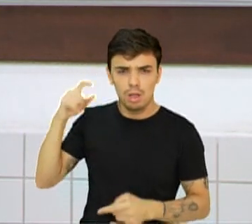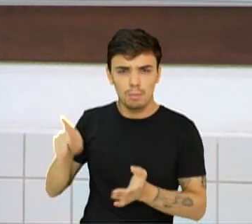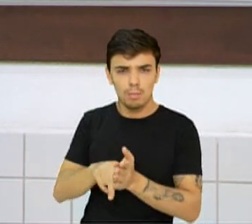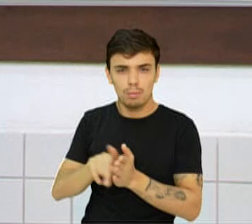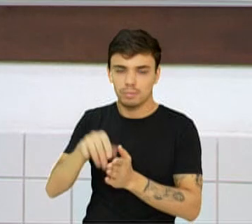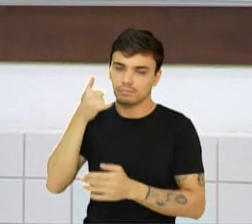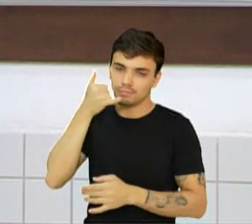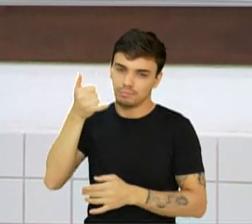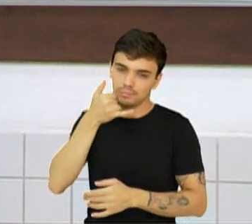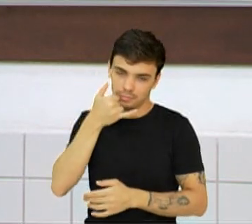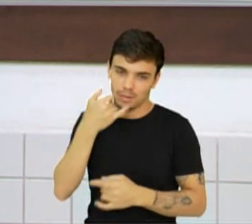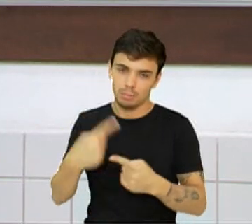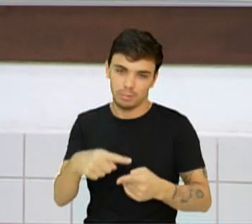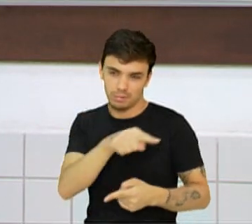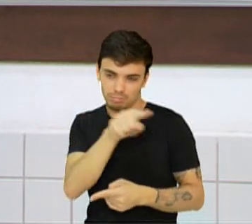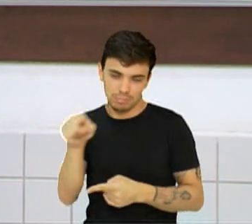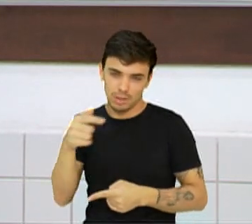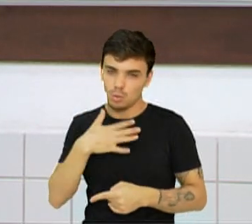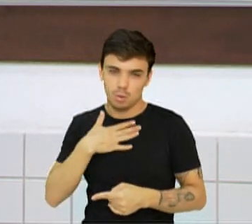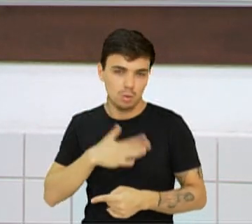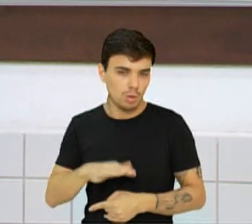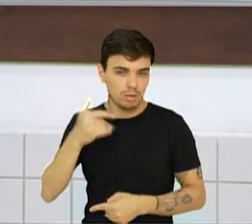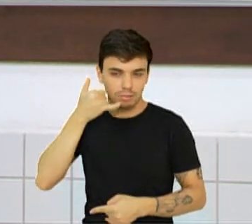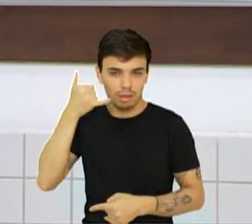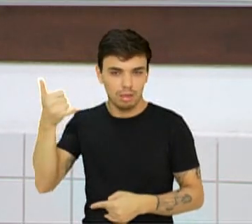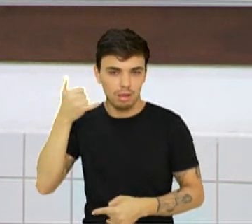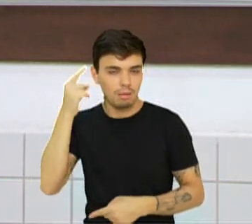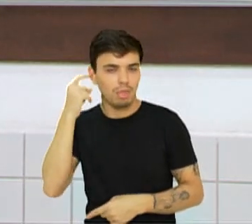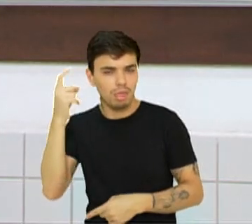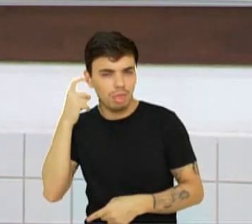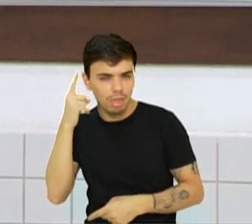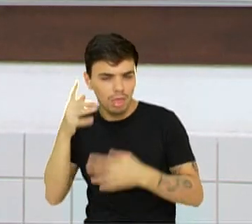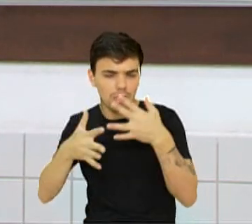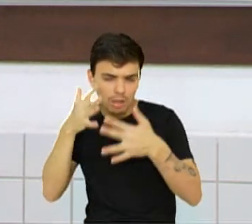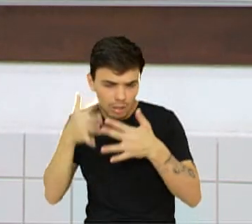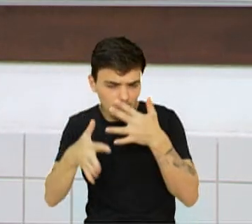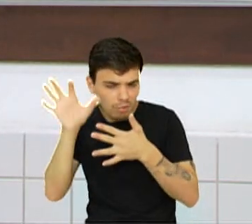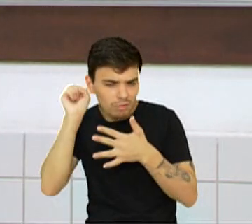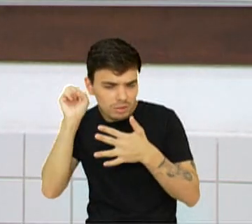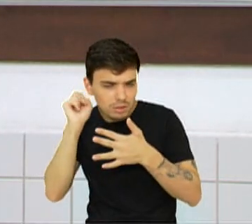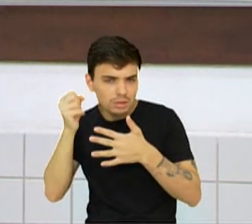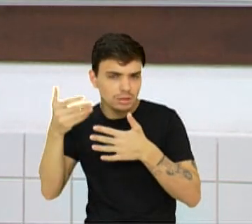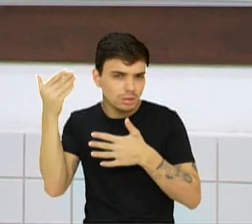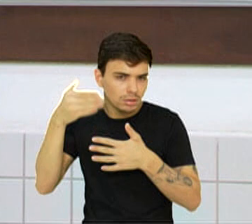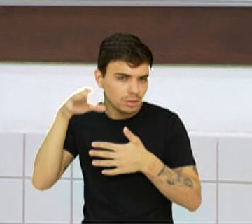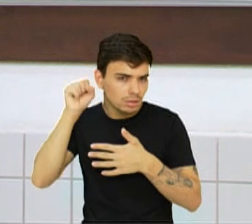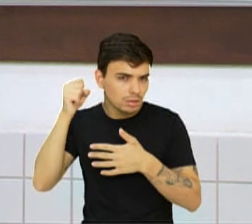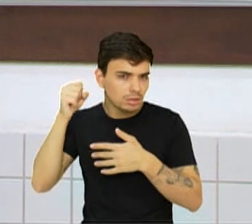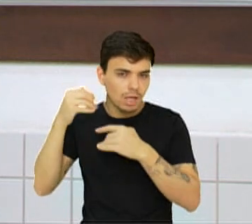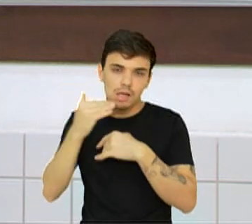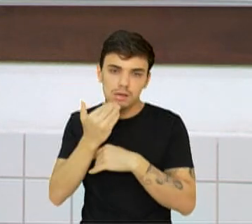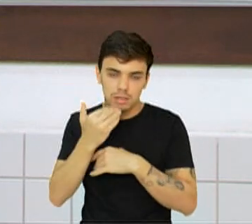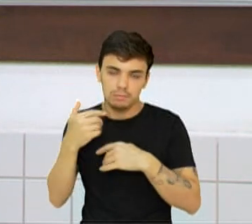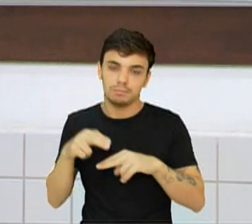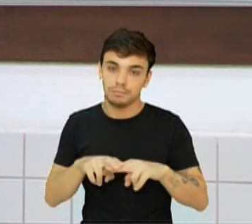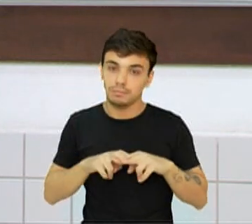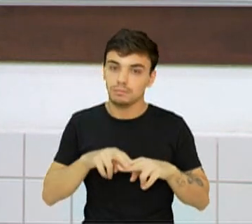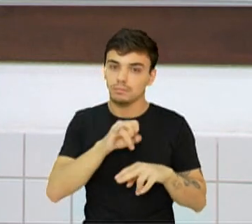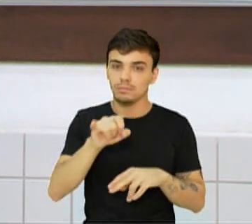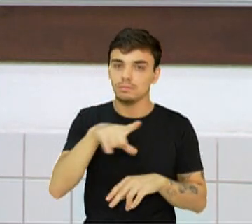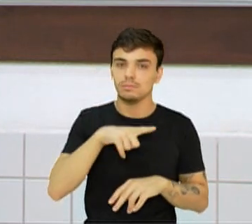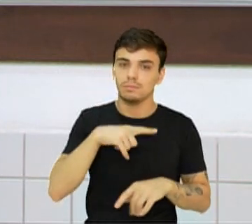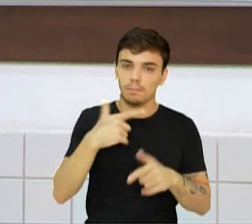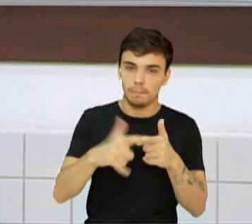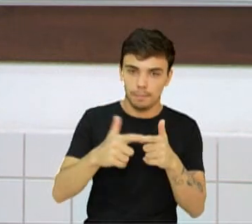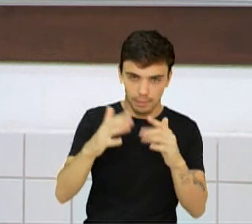ninguém gosta que tenha, né, no teu telefone. Então ele vai bloquear, né? Para quem tem esse problema em casa, esse que